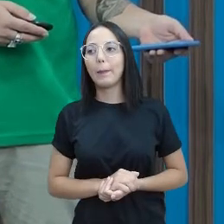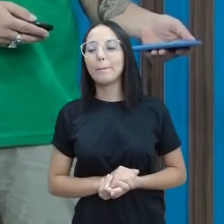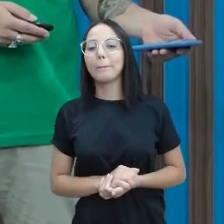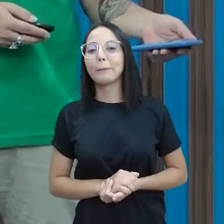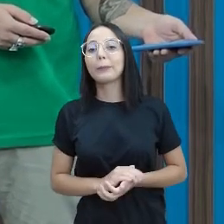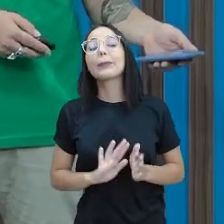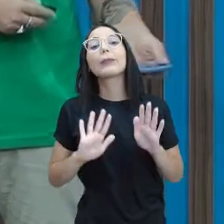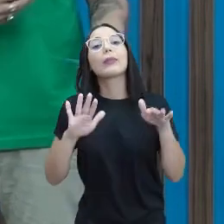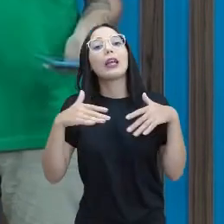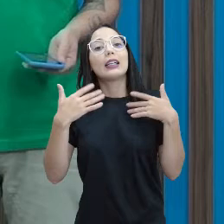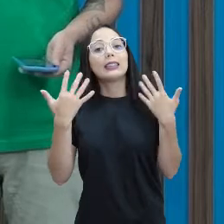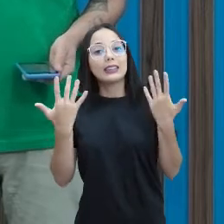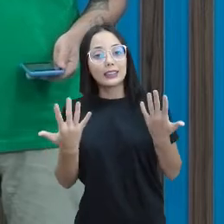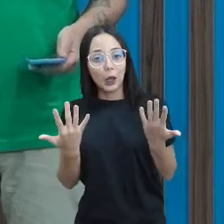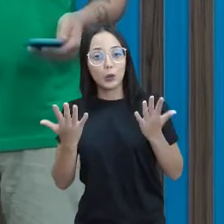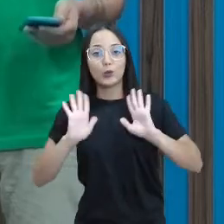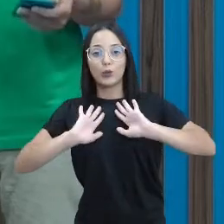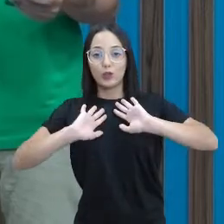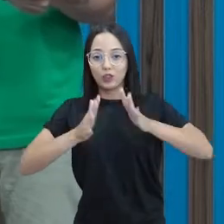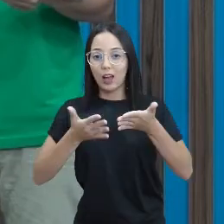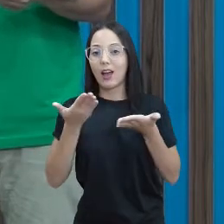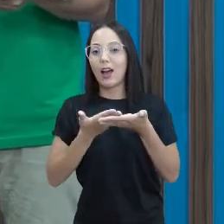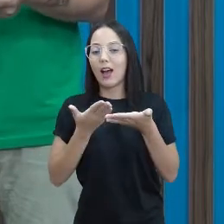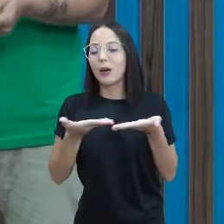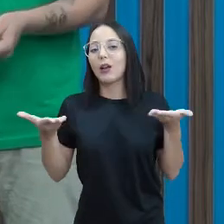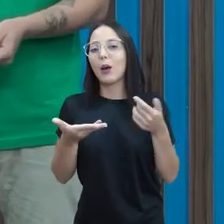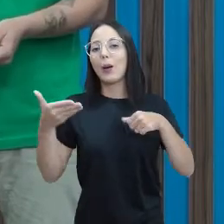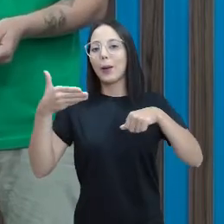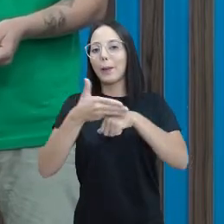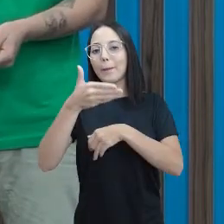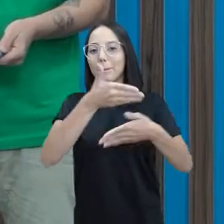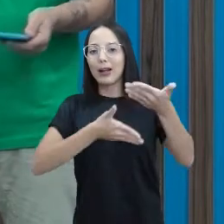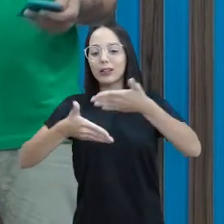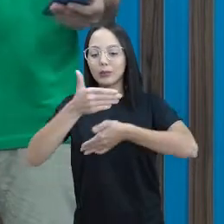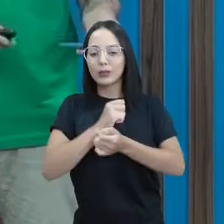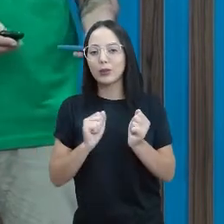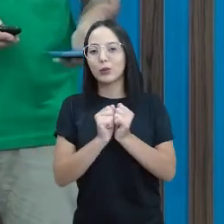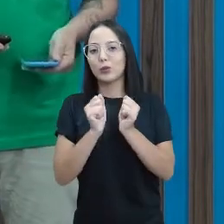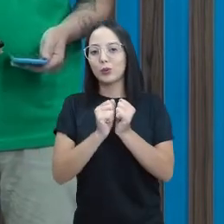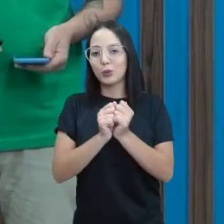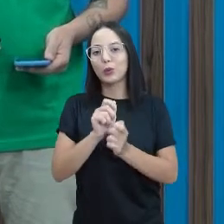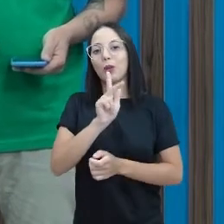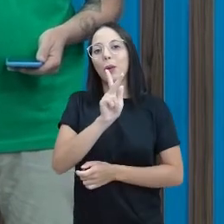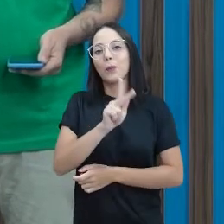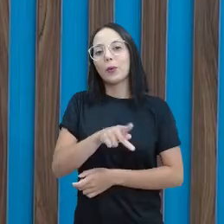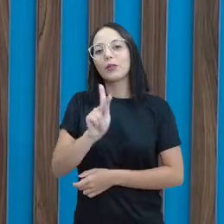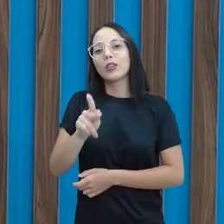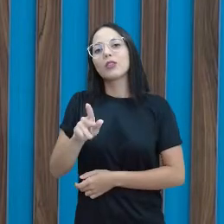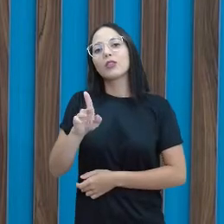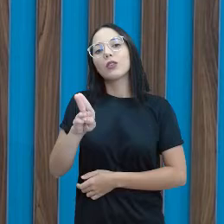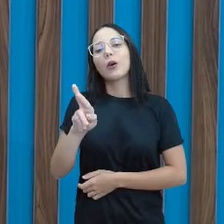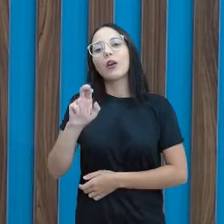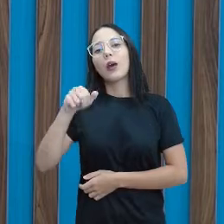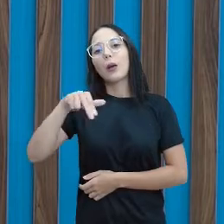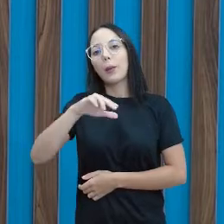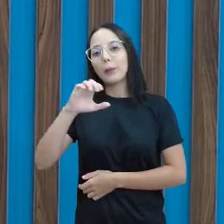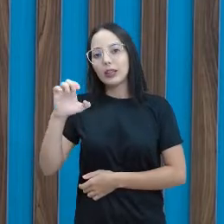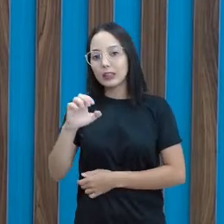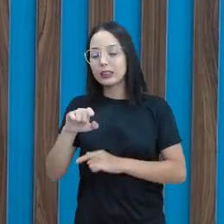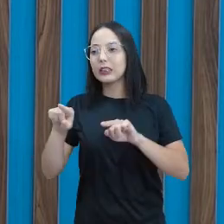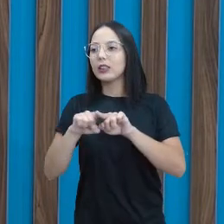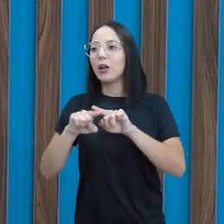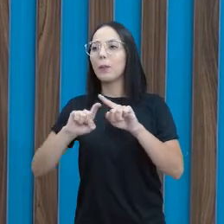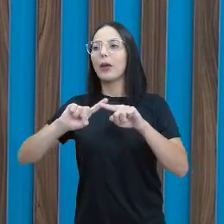já como é costume, né, das últimas aulas, a gente fazer a participação aqui na aula com a professora Briane. Daqui a pouco vão ter